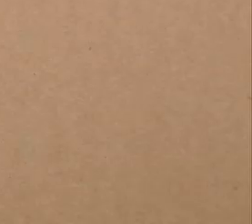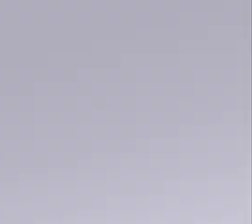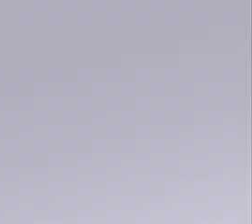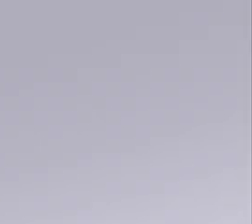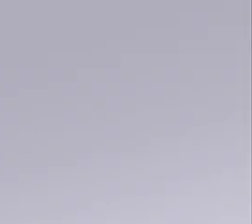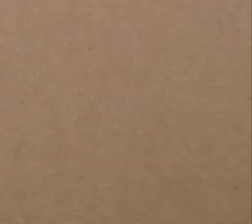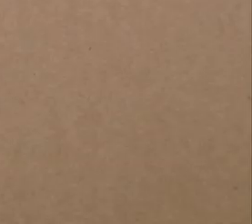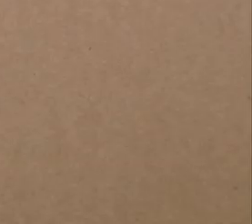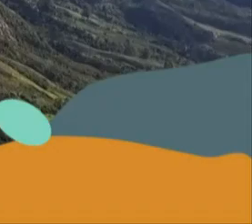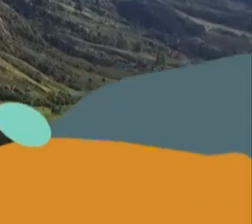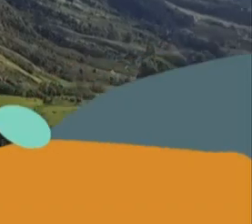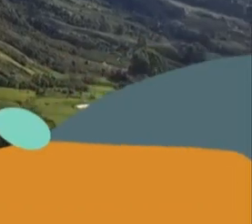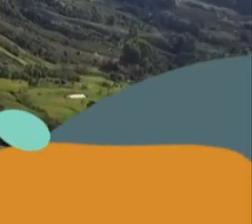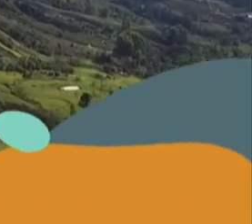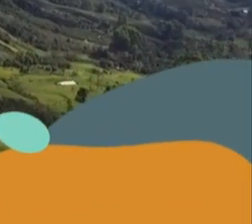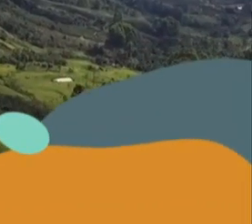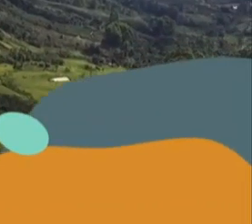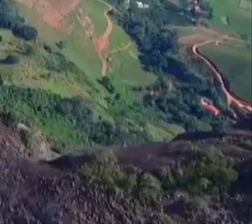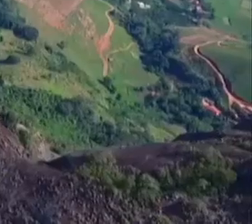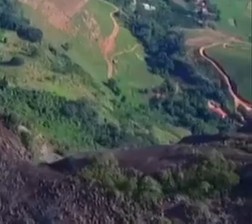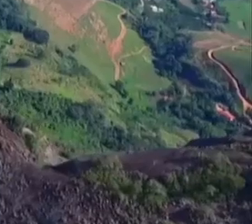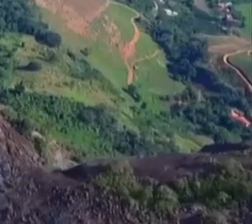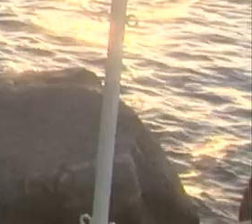mudança começa aqui.